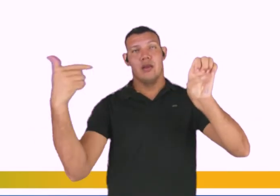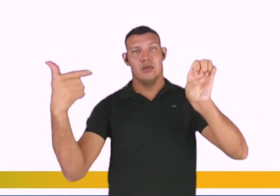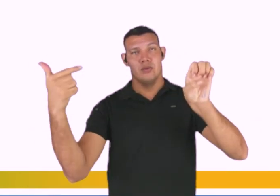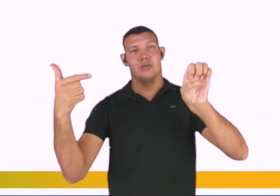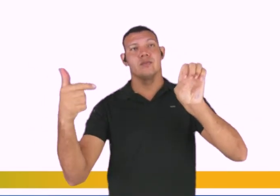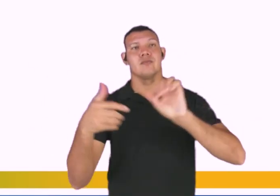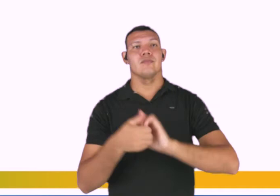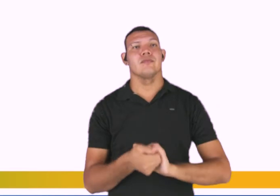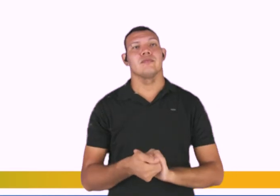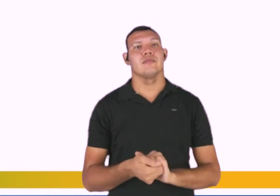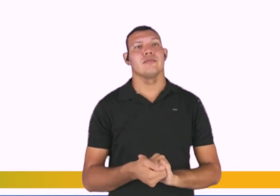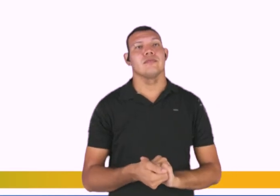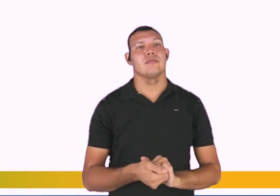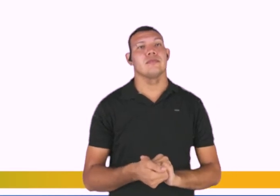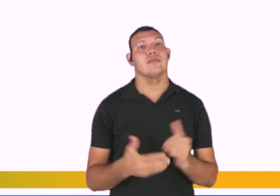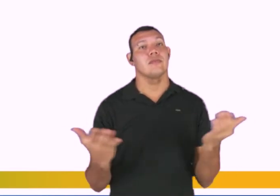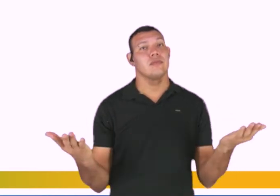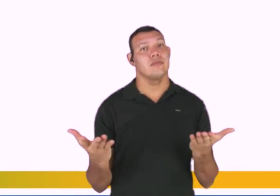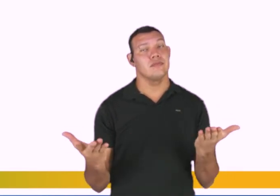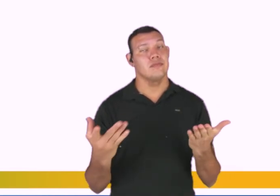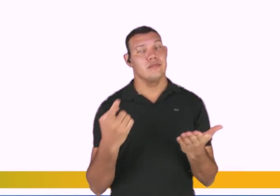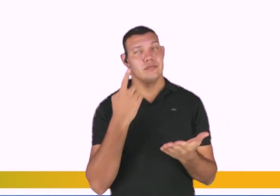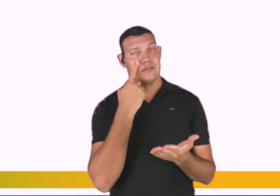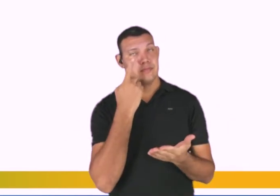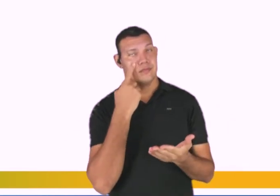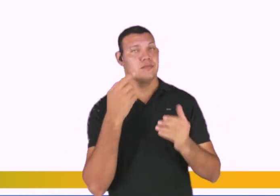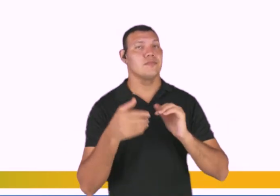aí nós vamos ter a seguinte situação.